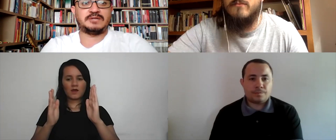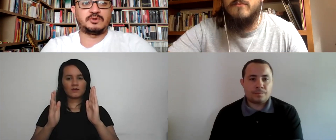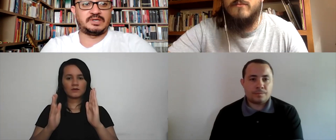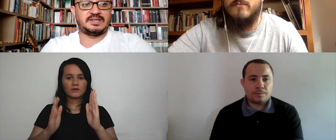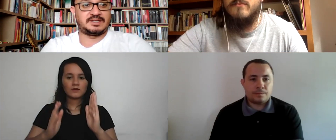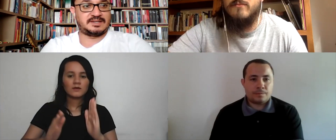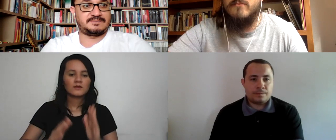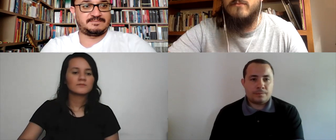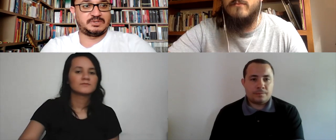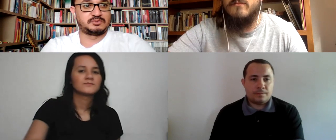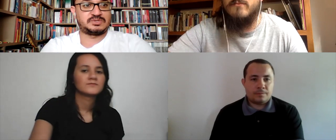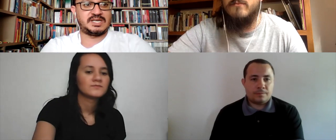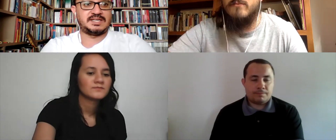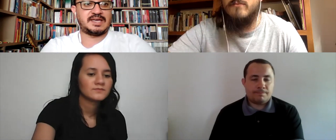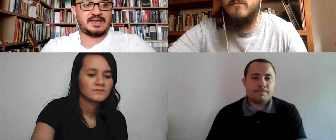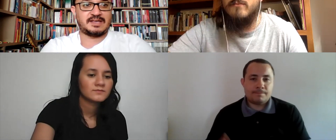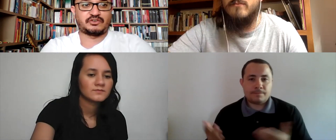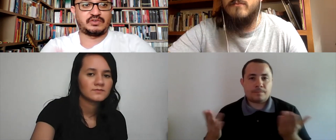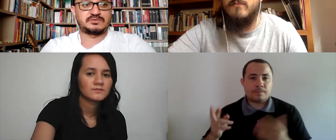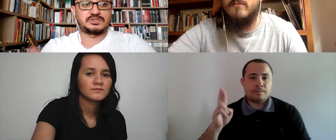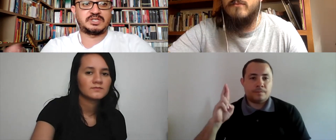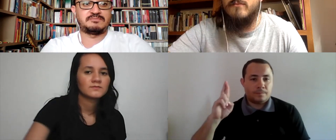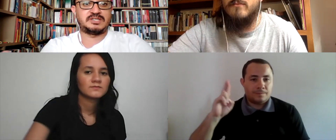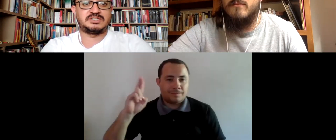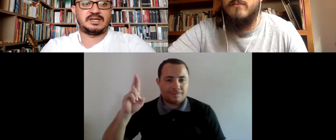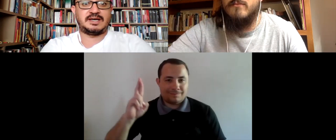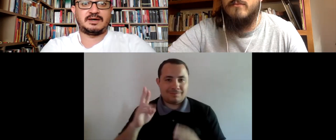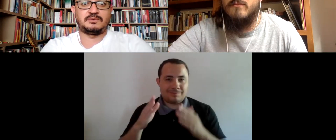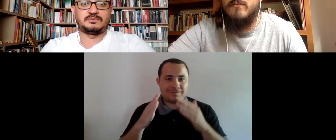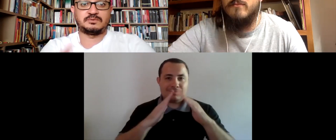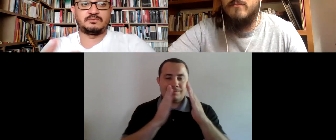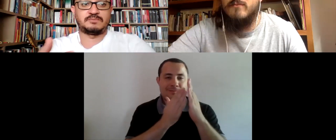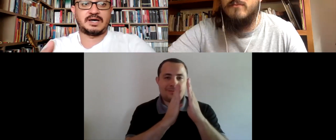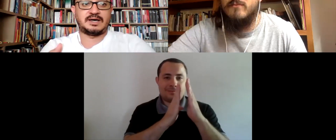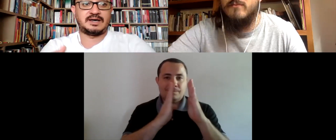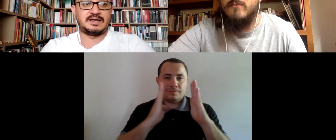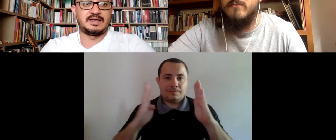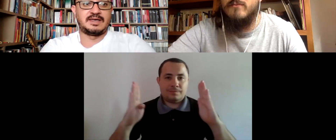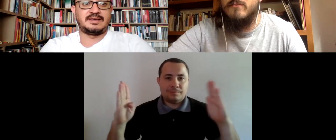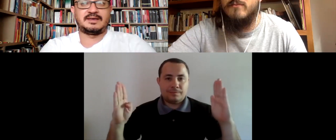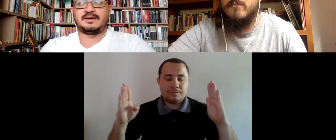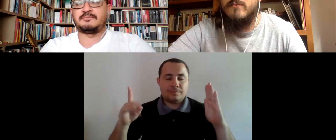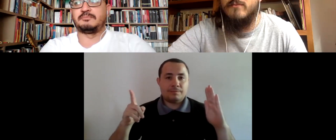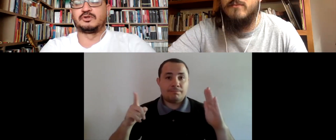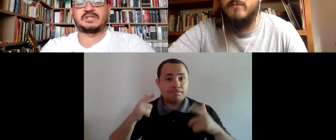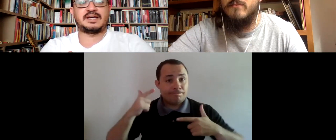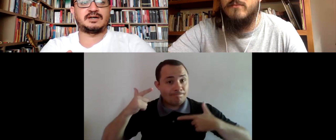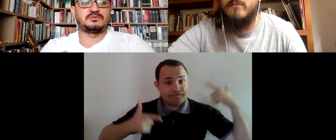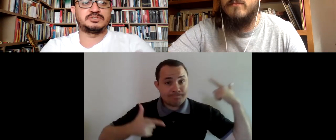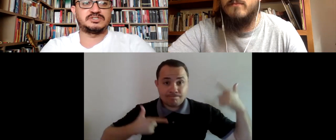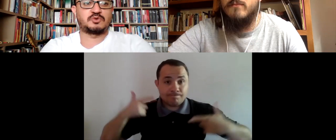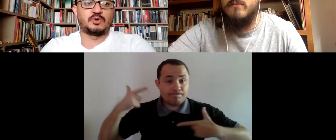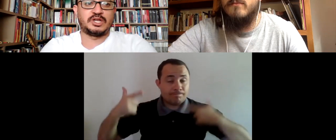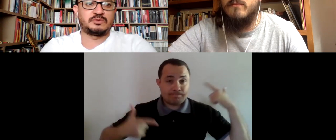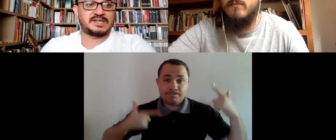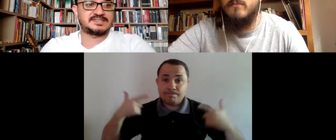de curadoria, né? Não sei, é difícil você imaginar uma biblioteca cuja escolha do